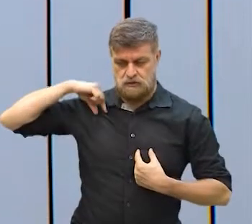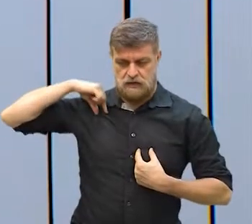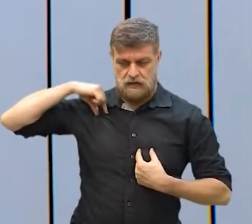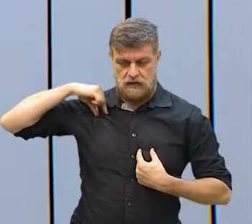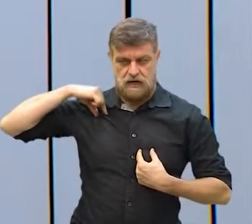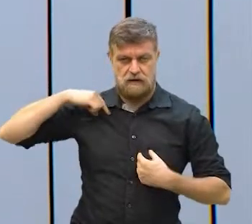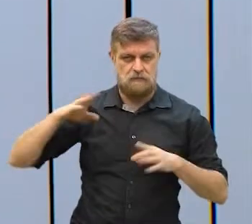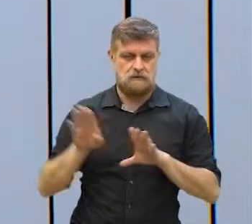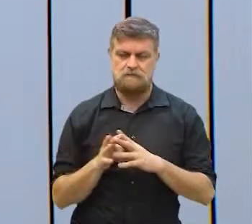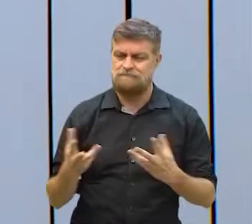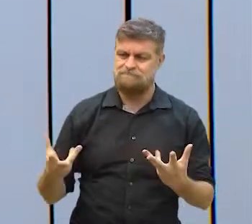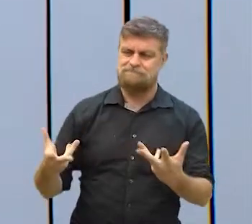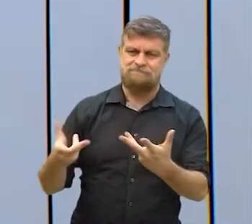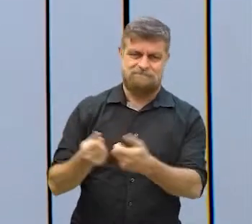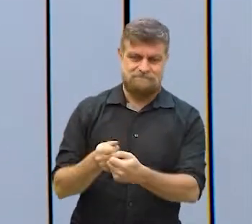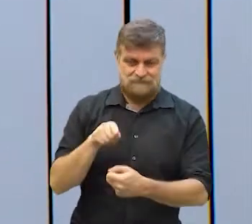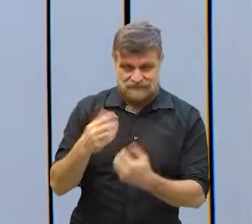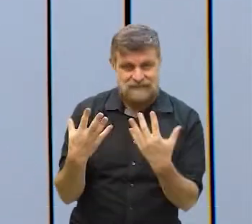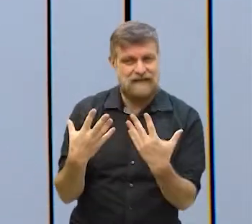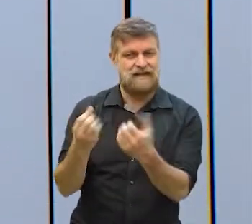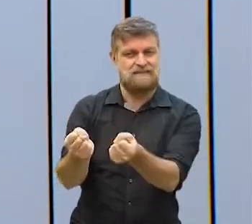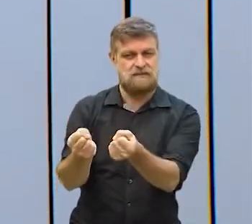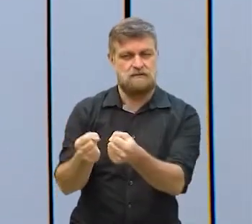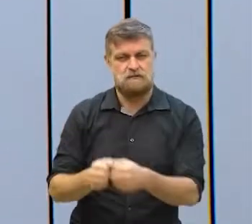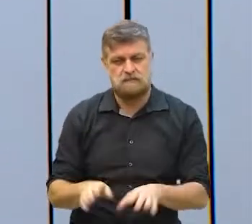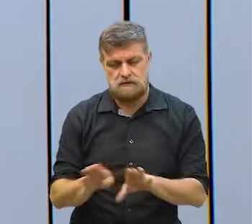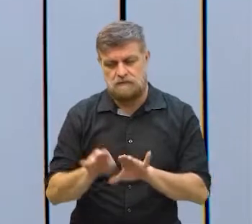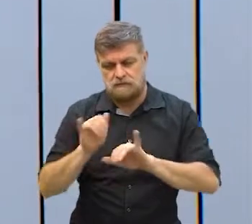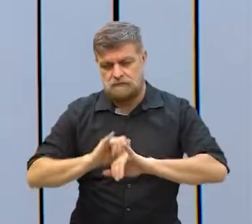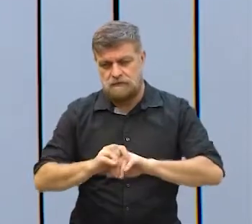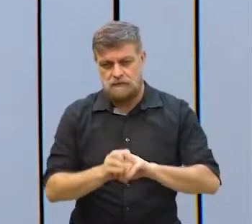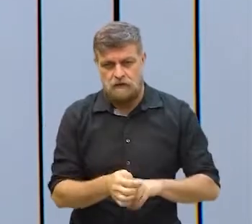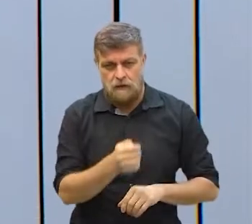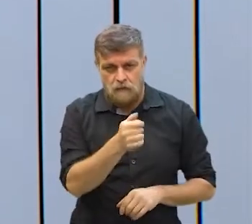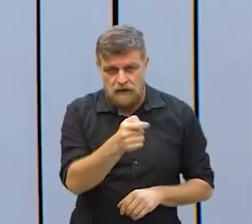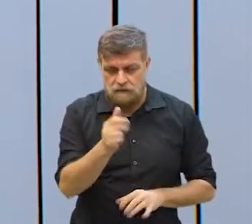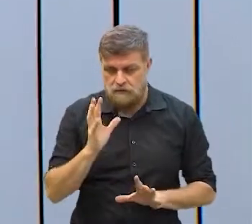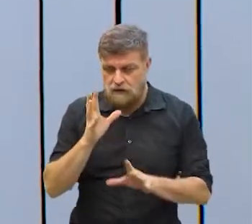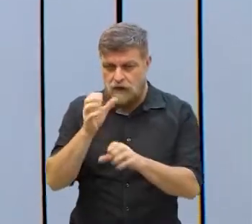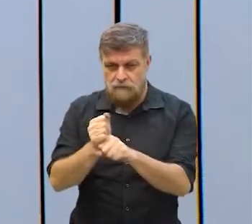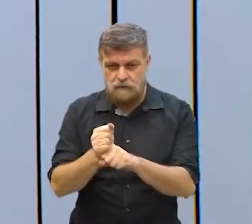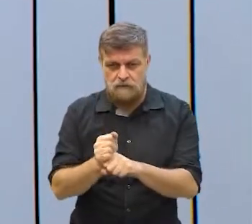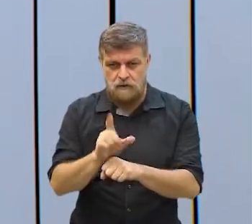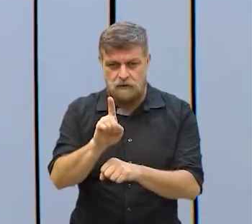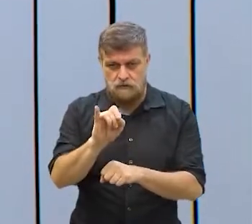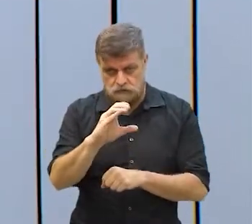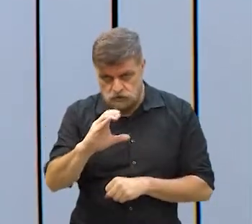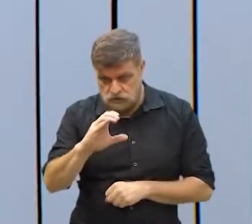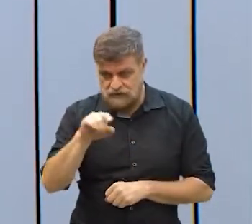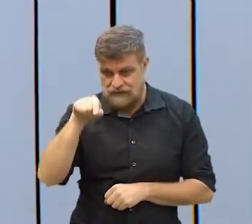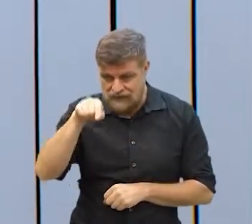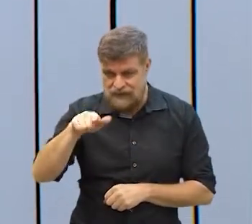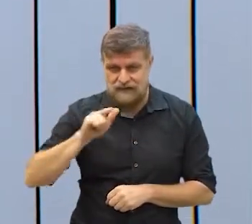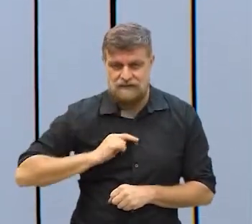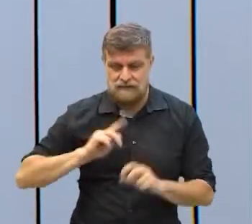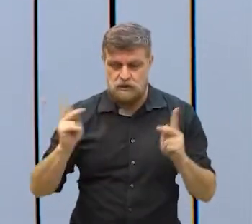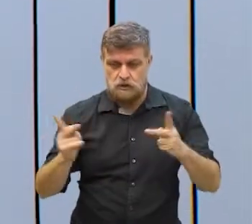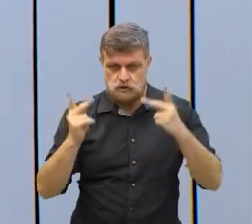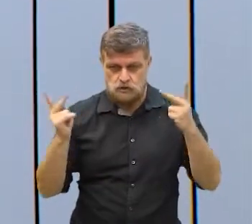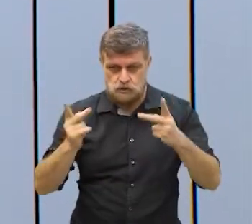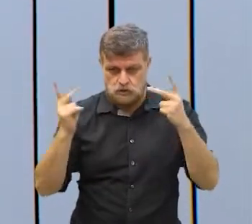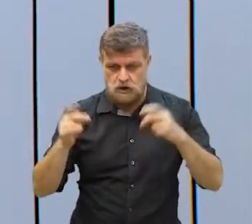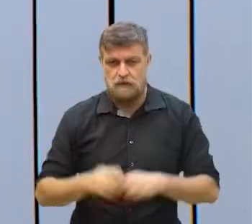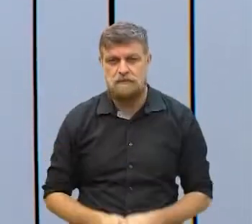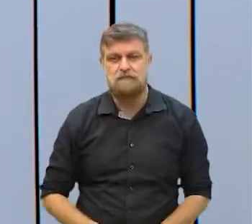Carmo, o padre da Igreja do Carmo, ele foi fantástico para isso daí. Então, tudo, um pouquinho de cada lado ajuda. Na região do DIC da farmácia, tenho lá